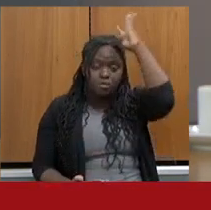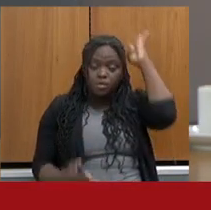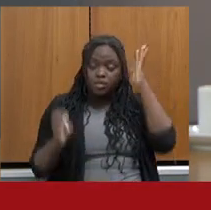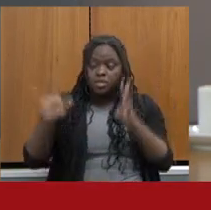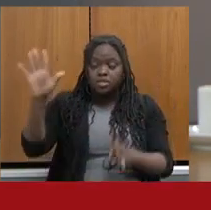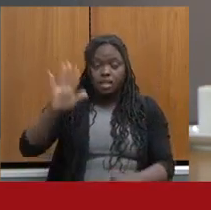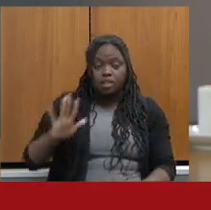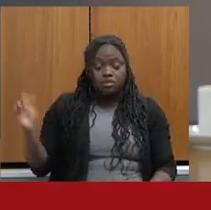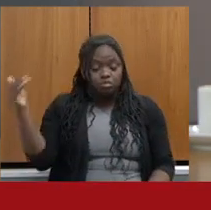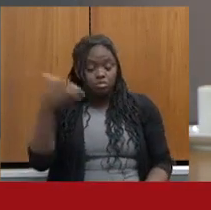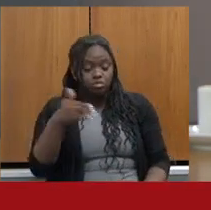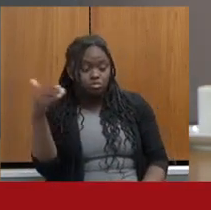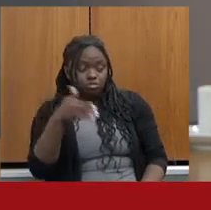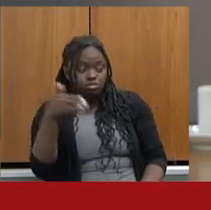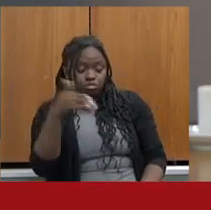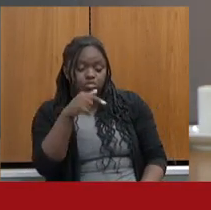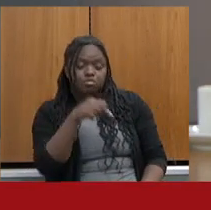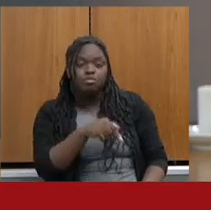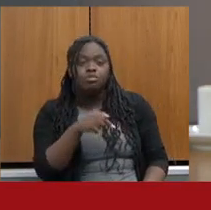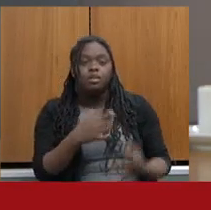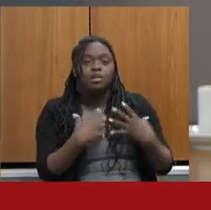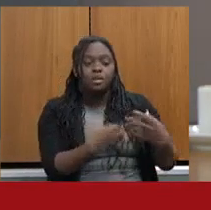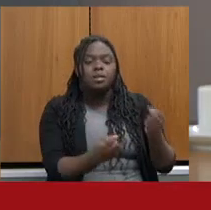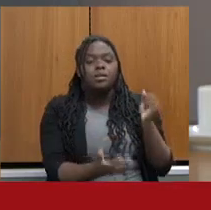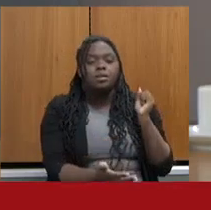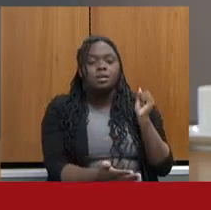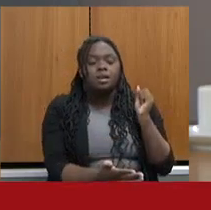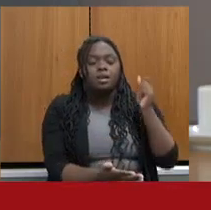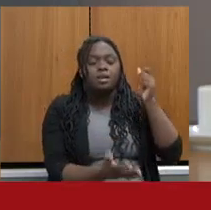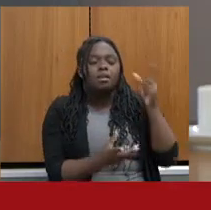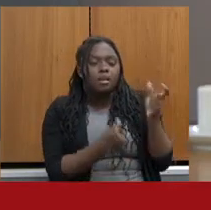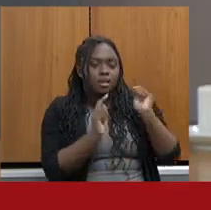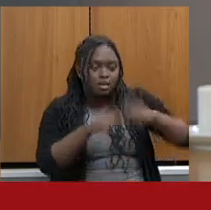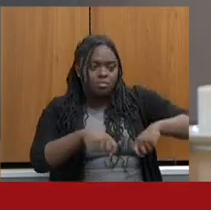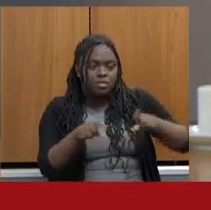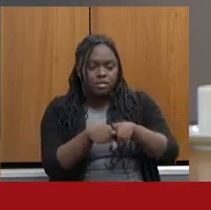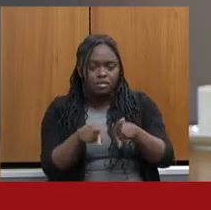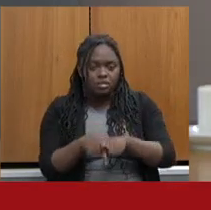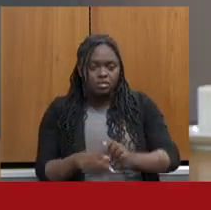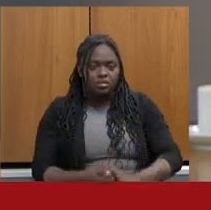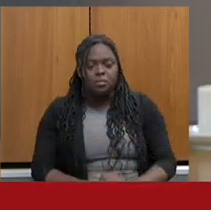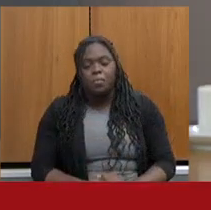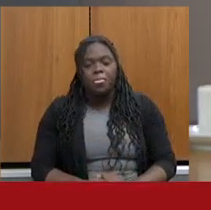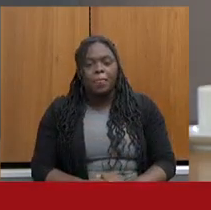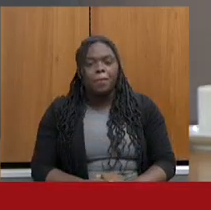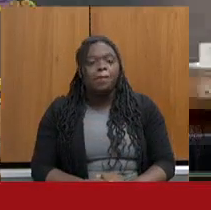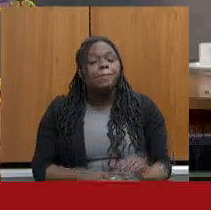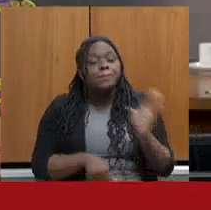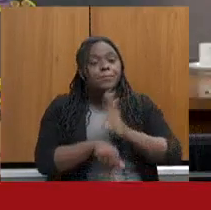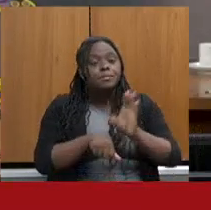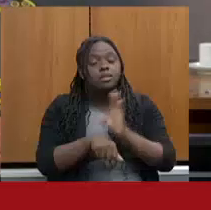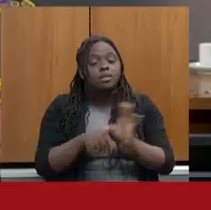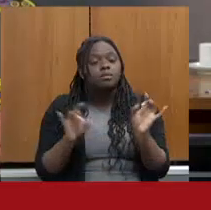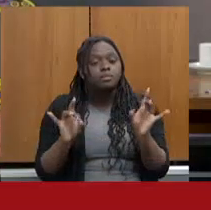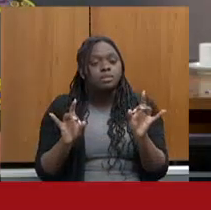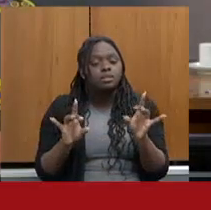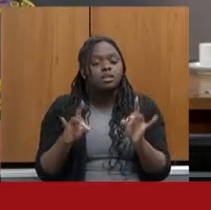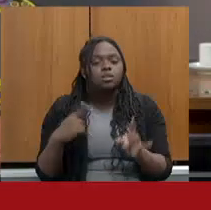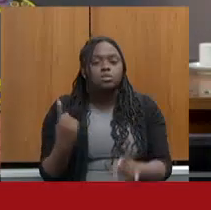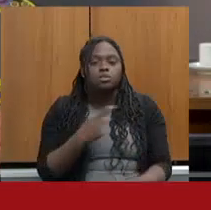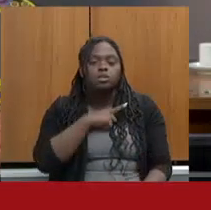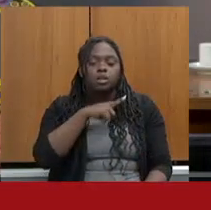vindo aqui adquirir a capacitação também pode passar curso de especialização nós